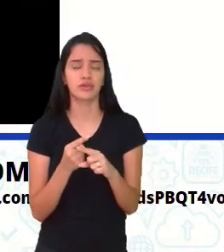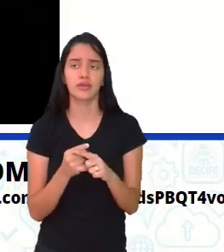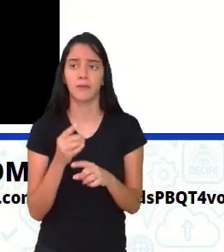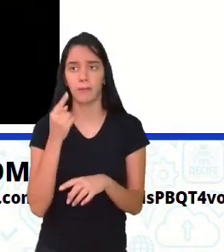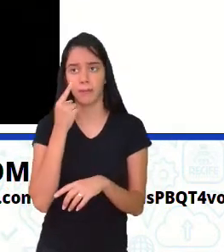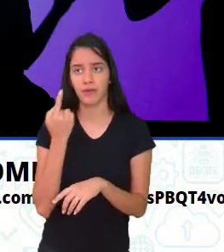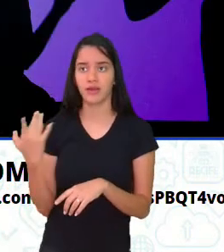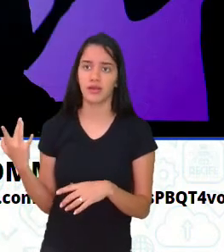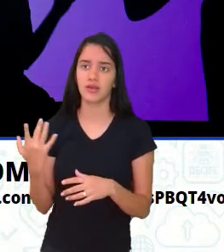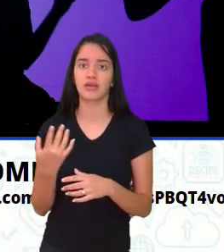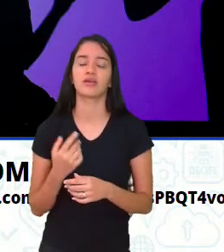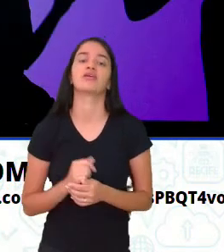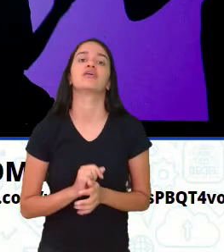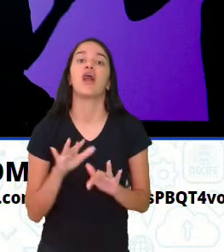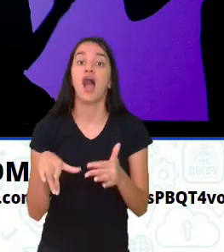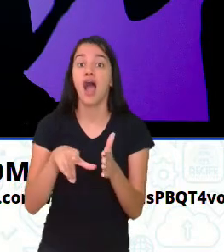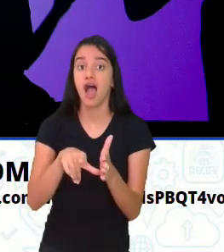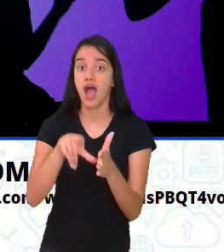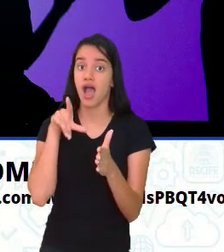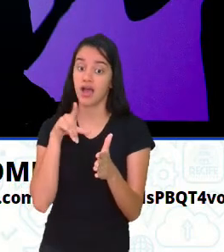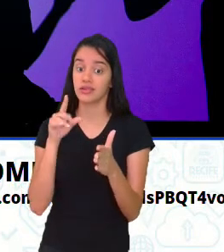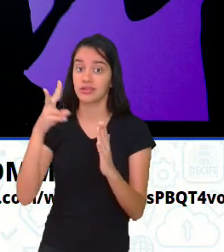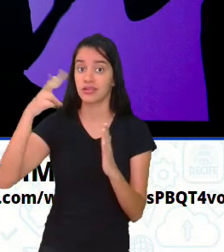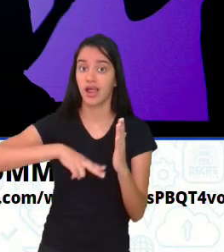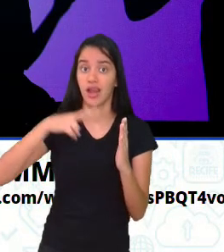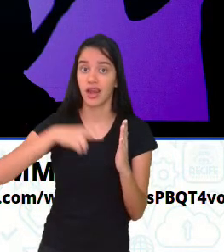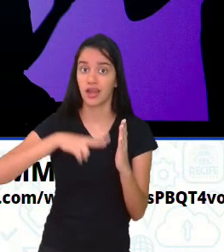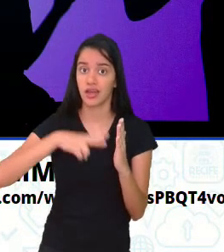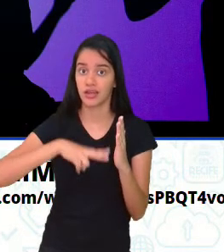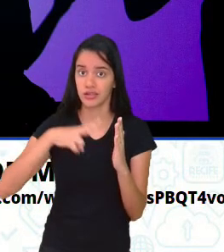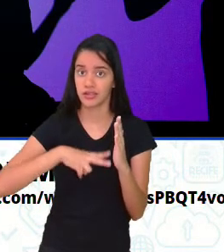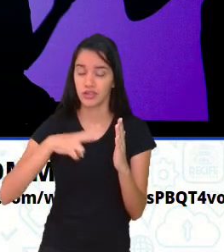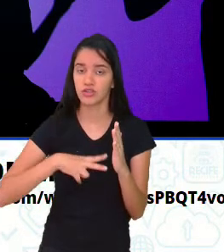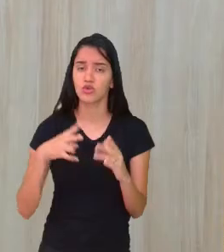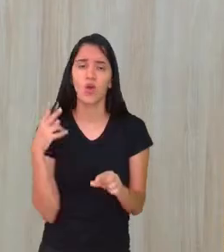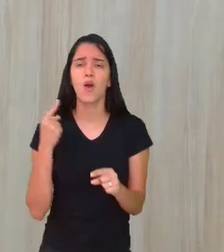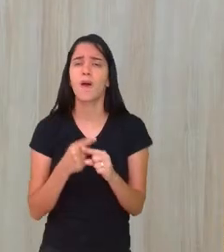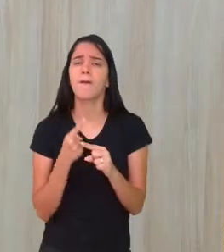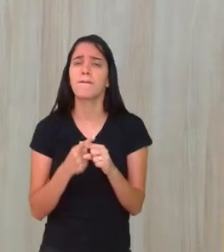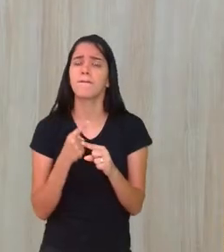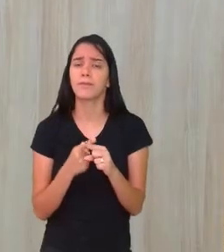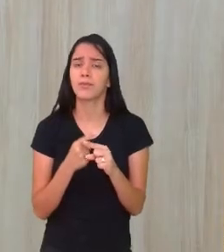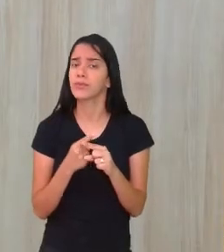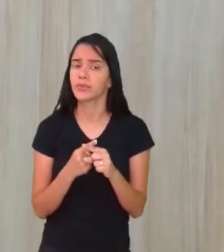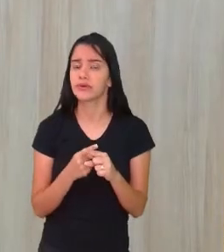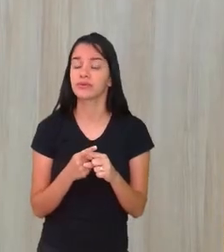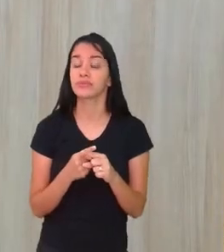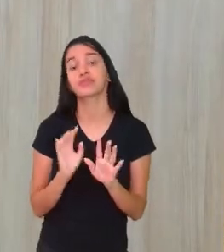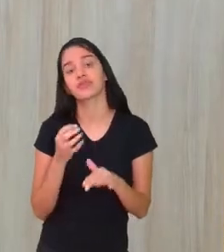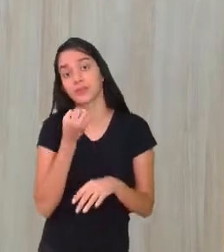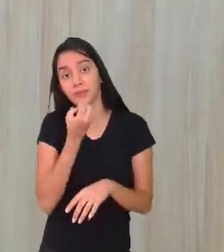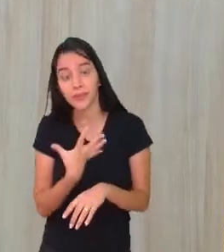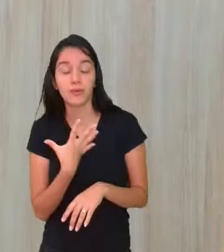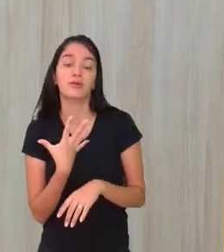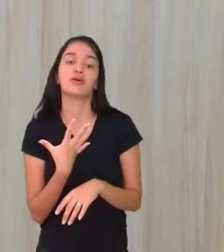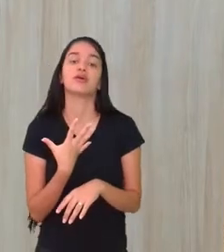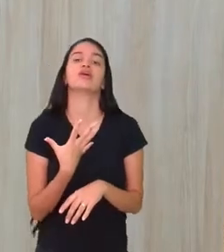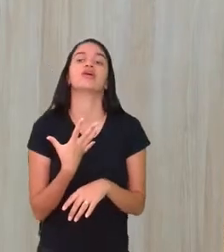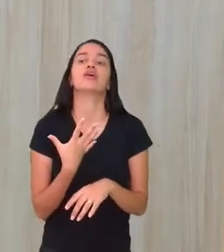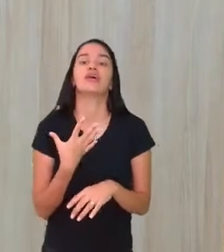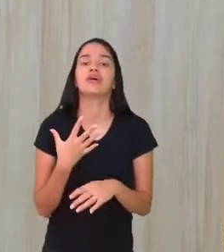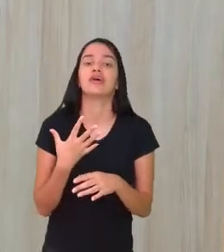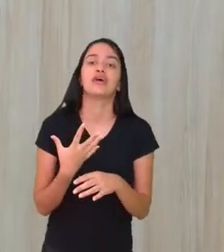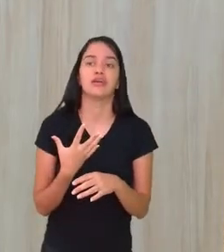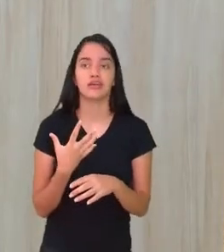relevância? Opa, antes da leitura de imagem, deixa eu explicar a vocês por que essa relevância. Bom, essa relevância